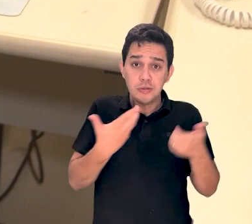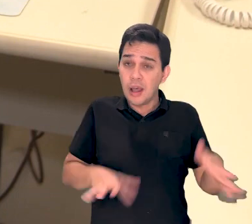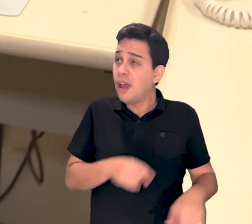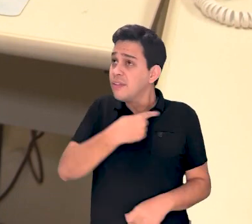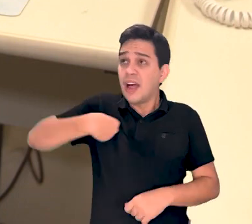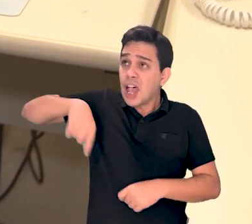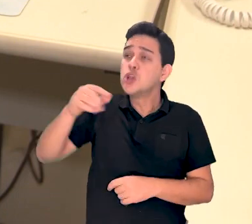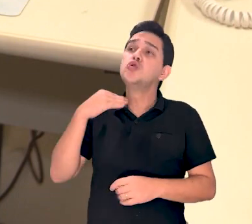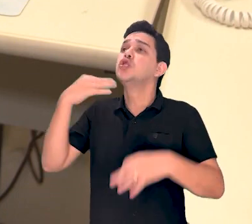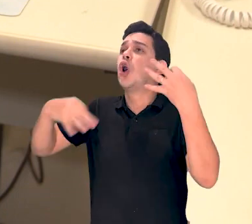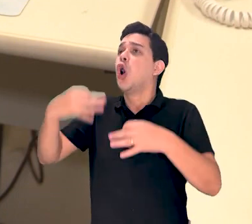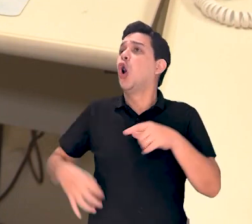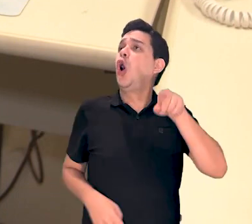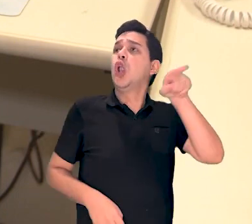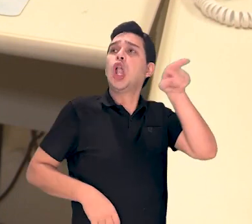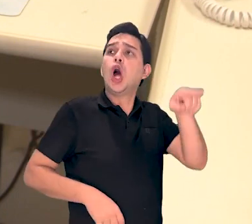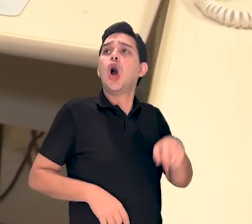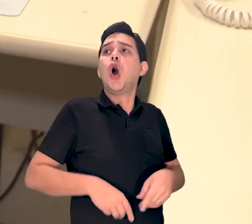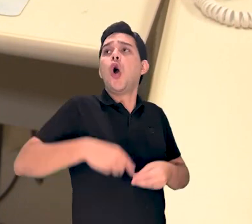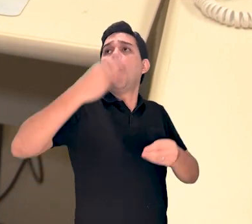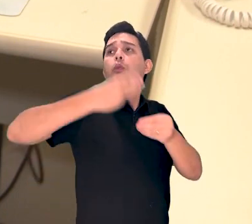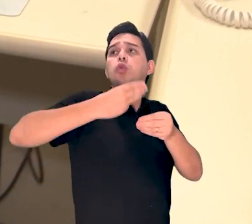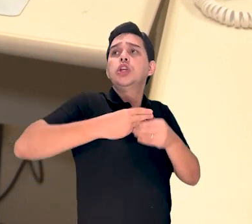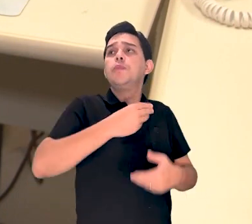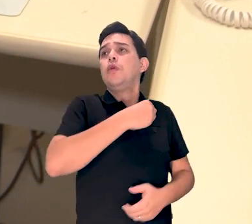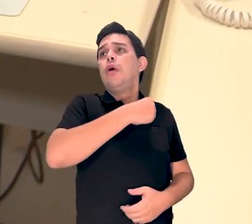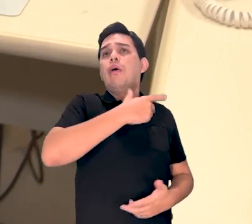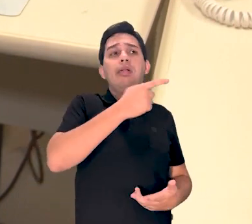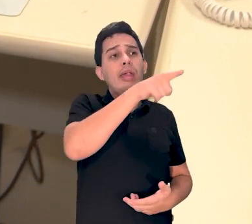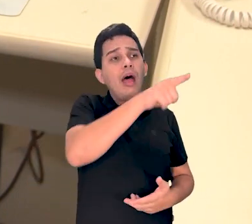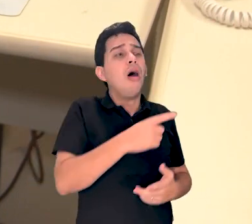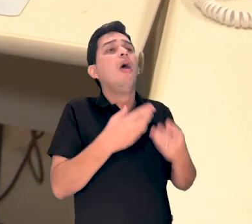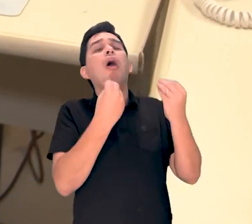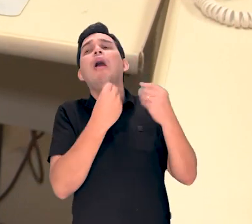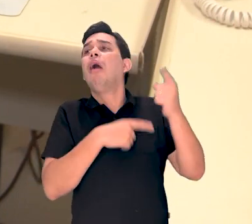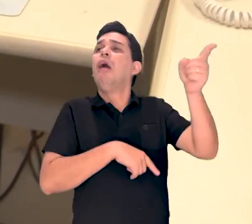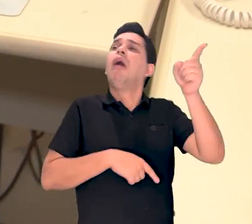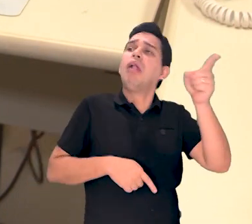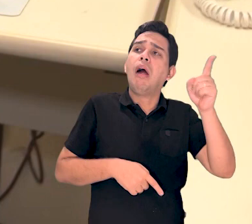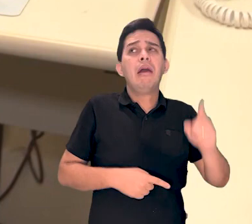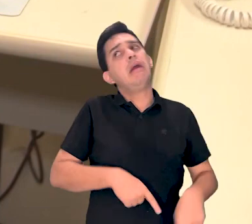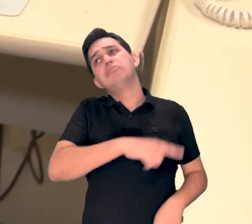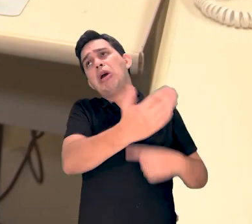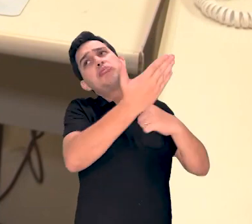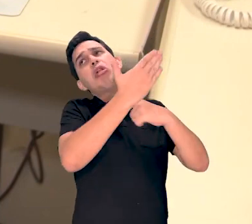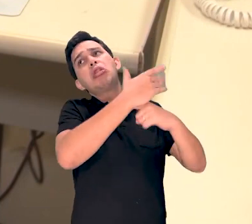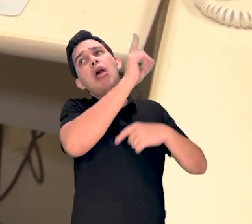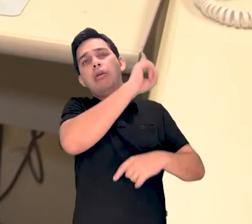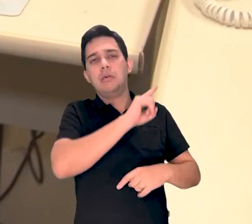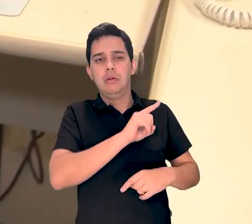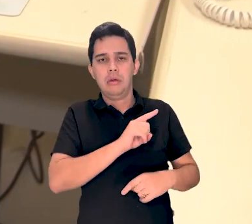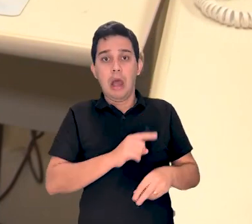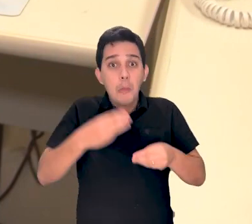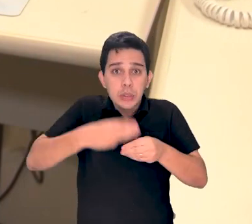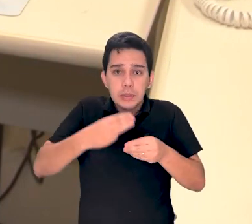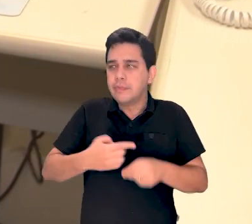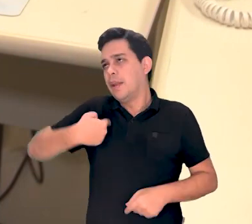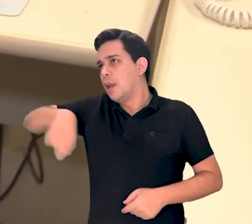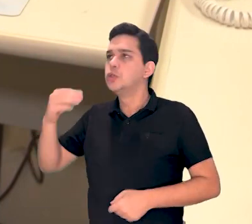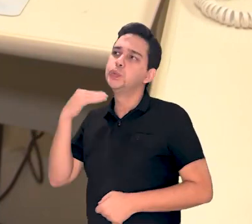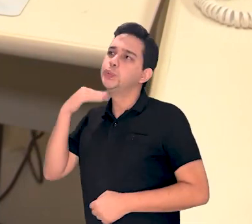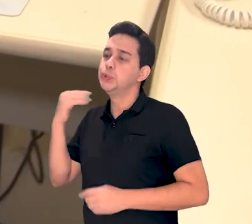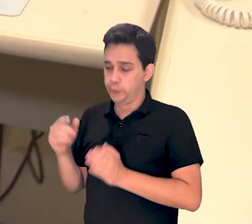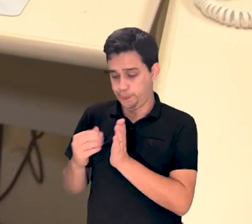fazendo a revisão tarifária não é culpa nossa aí o município vai Mostra todos os processos que ele já abriu para fazer a revisão